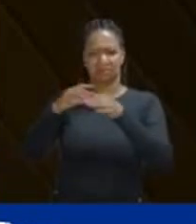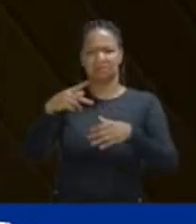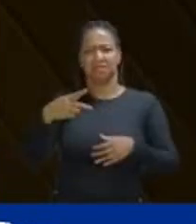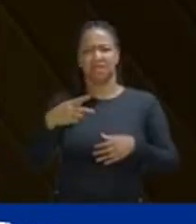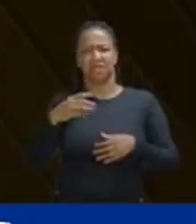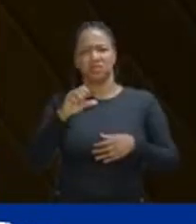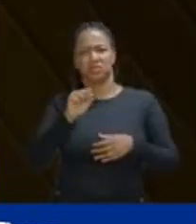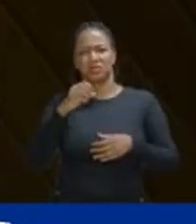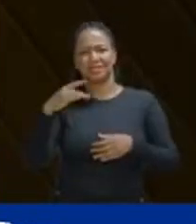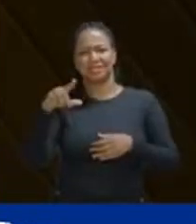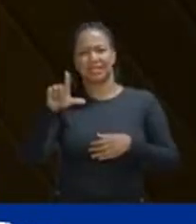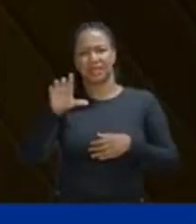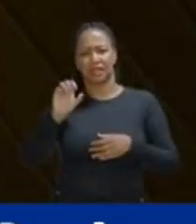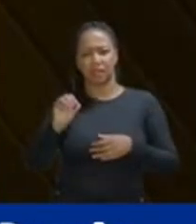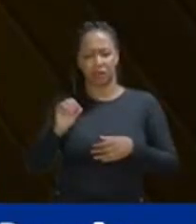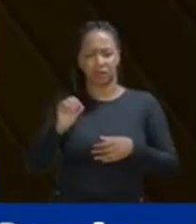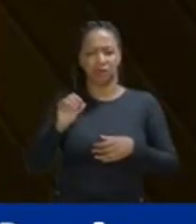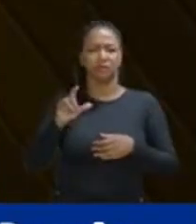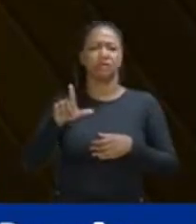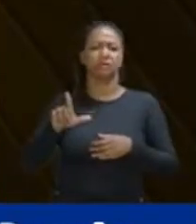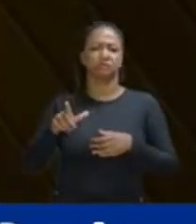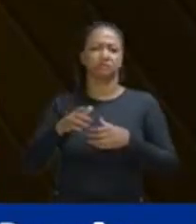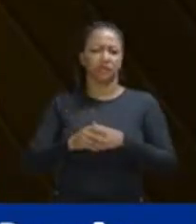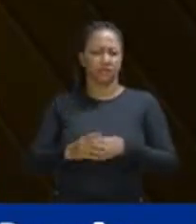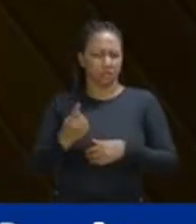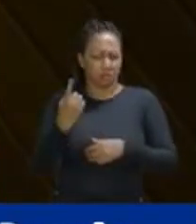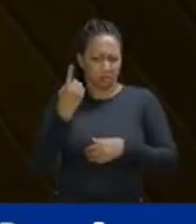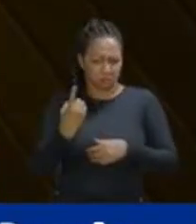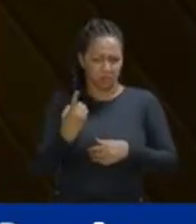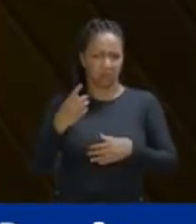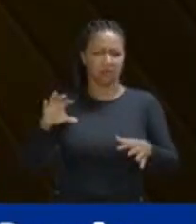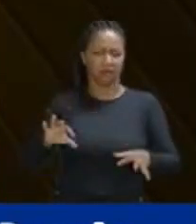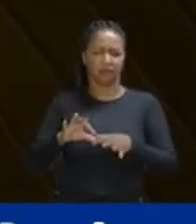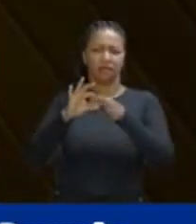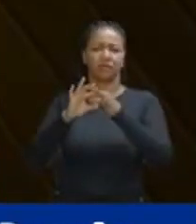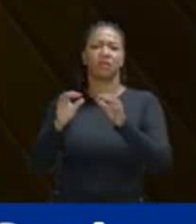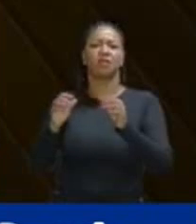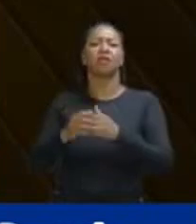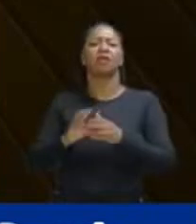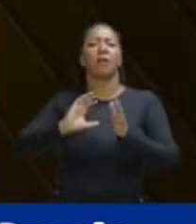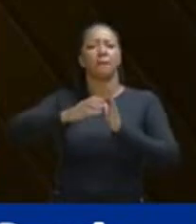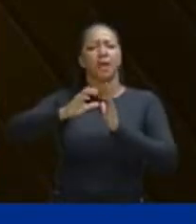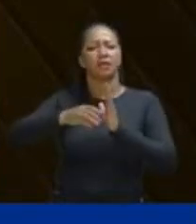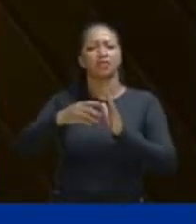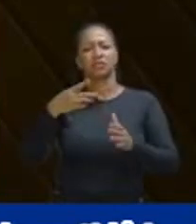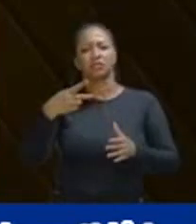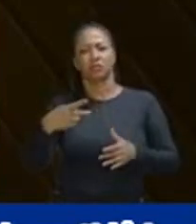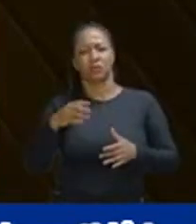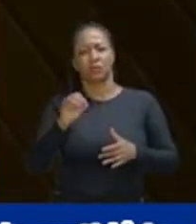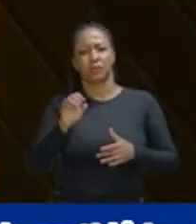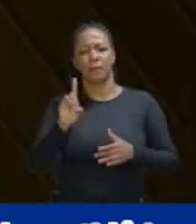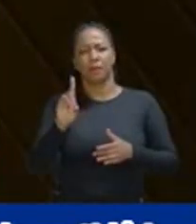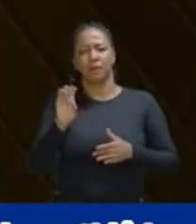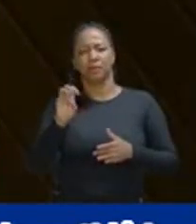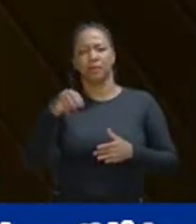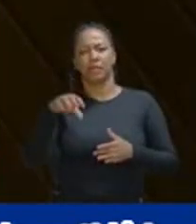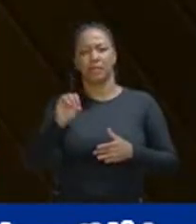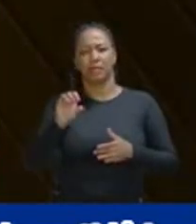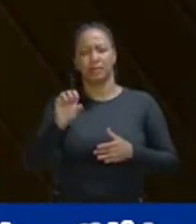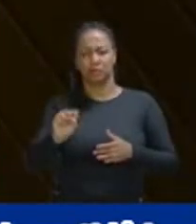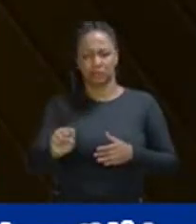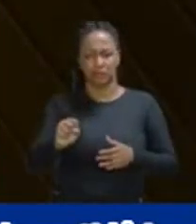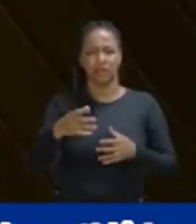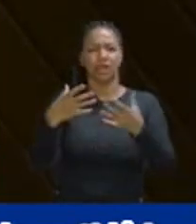Democrático e que formalizou uma única filiação partidária junto ao Podemos, Unidade para Cuba, e deseja que seja